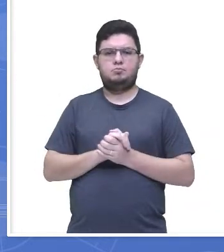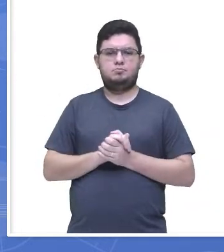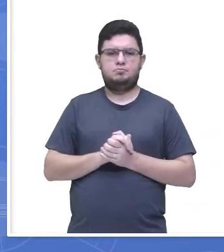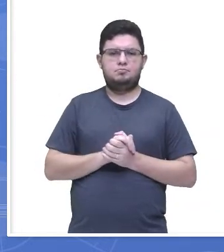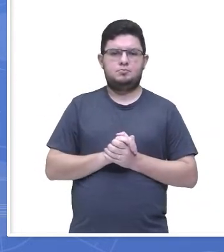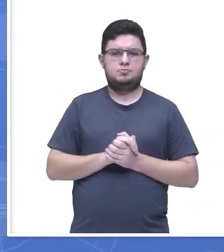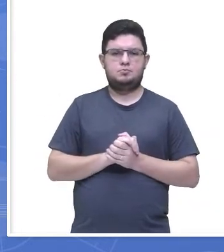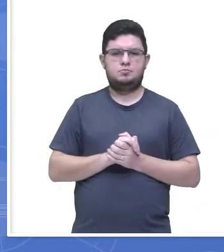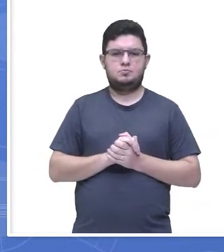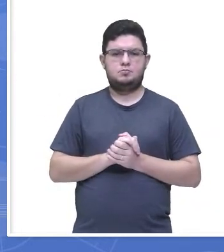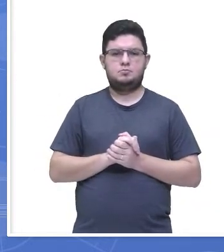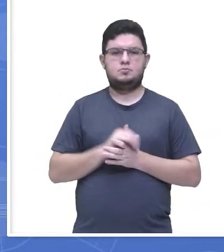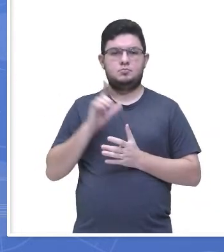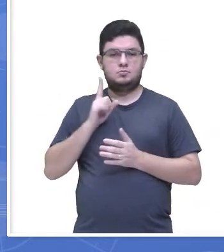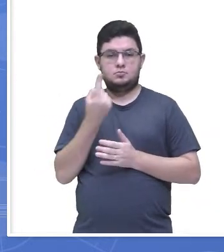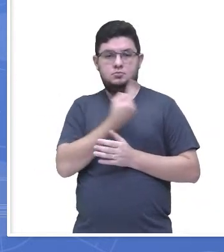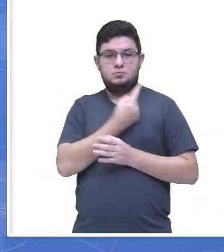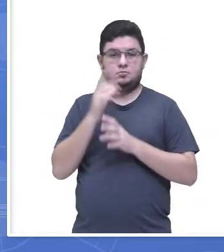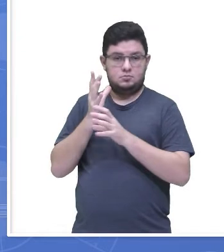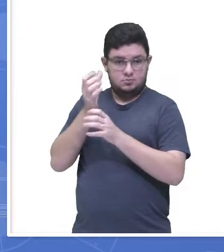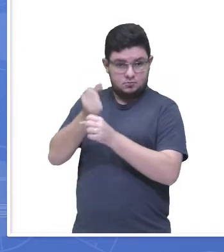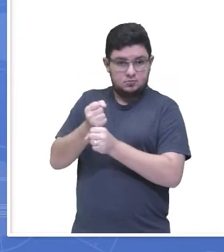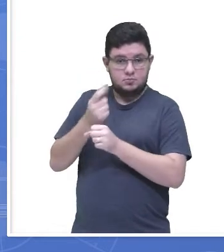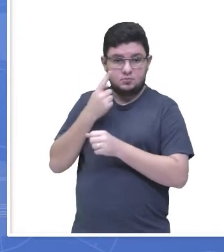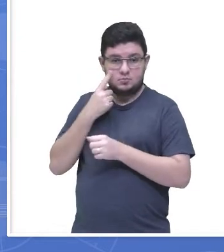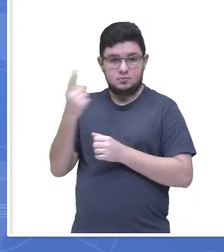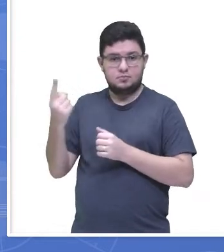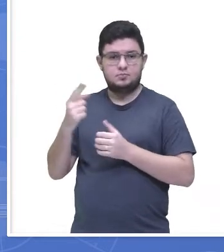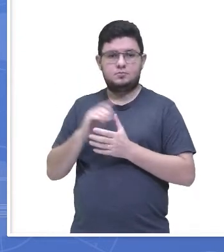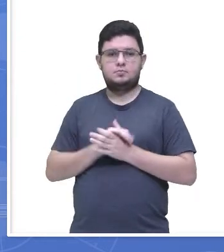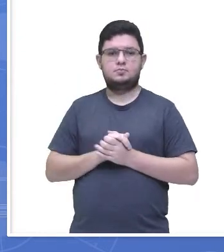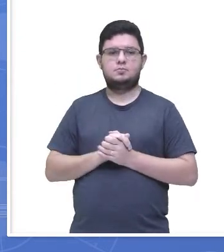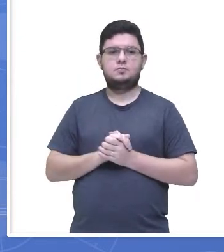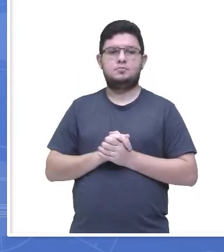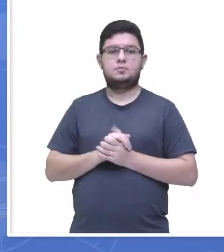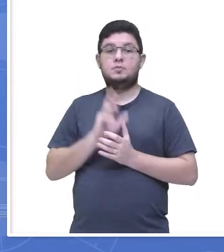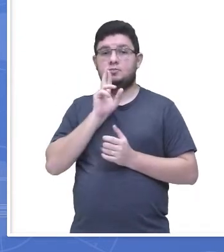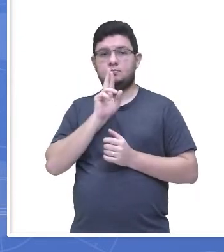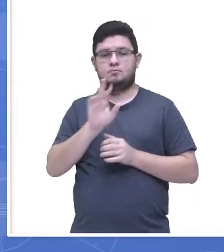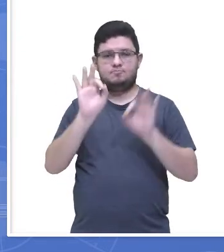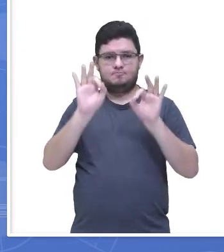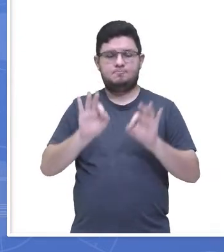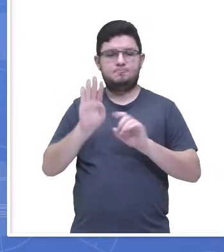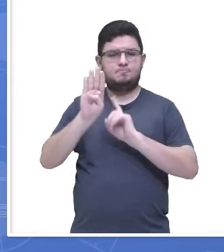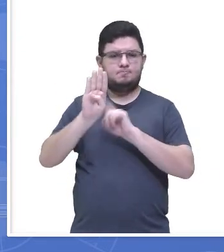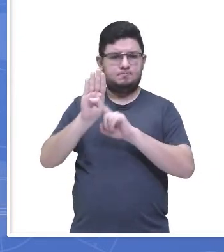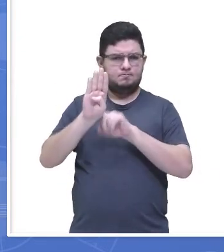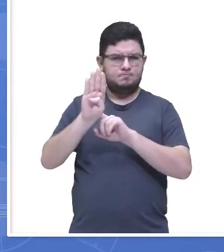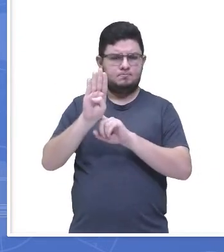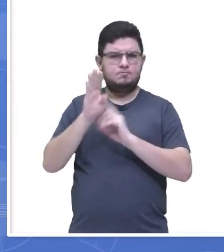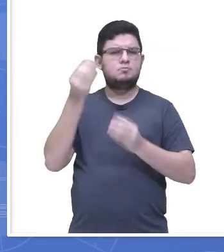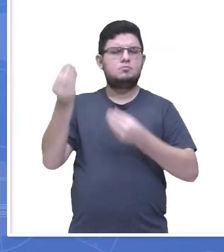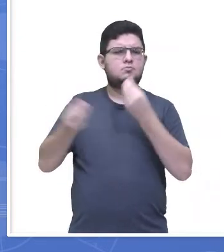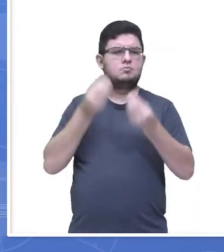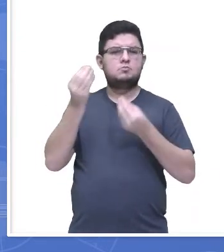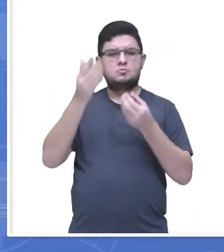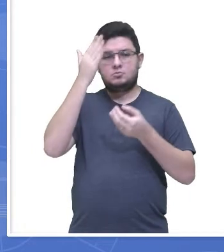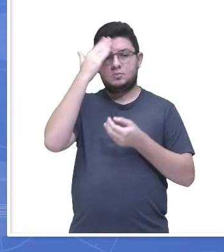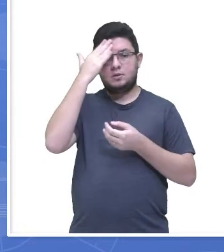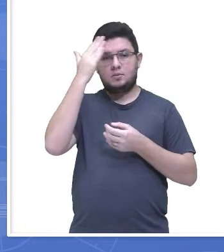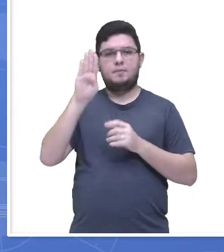Então, é isso que acontece quando há a ingestão do álcool, tá bom? Em pequena quantidade, em grande quantidade, isso é normal